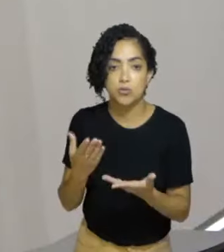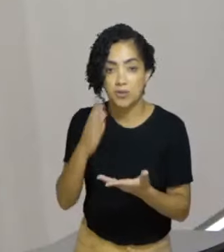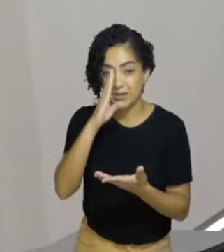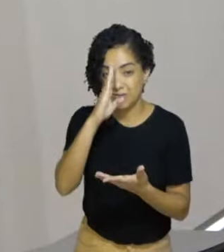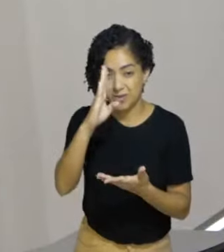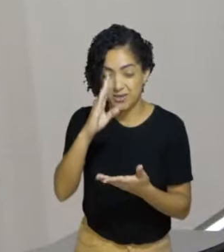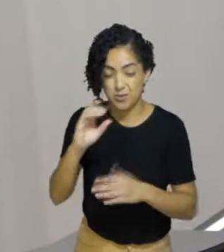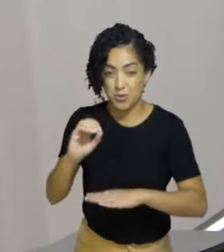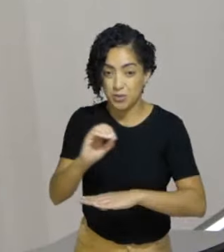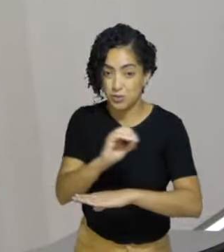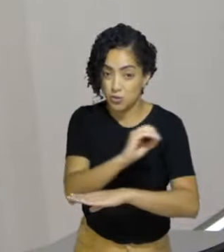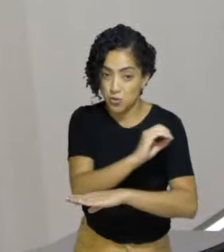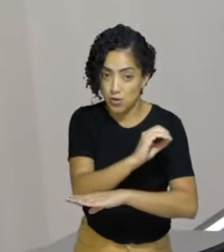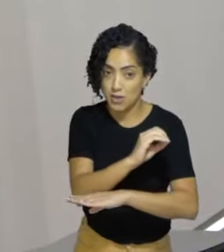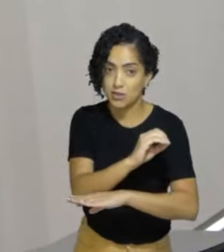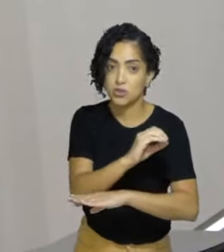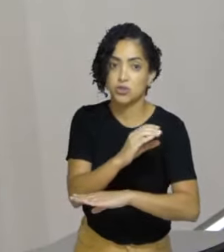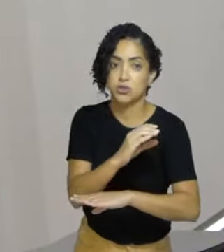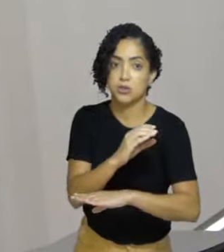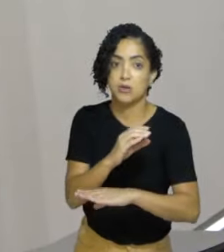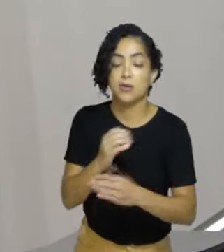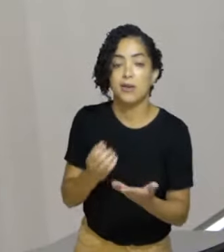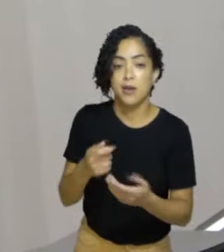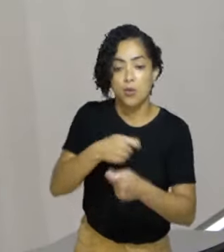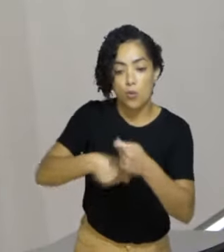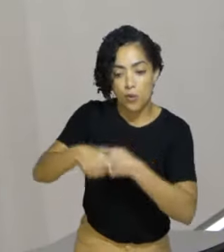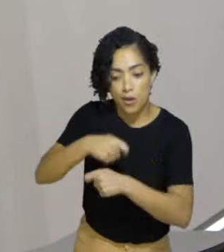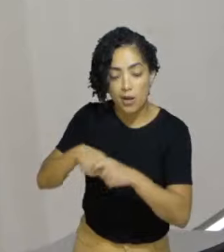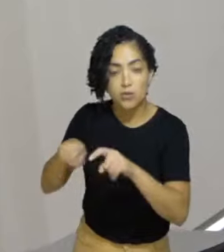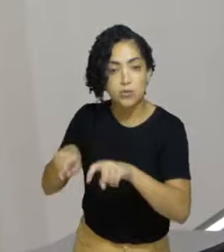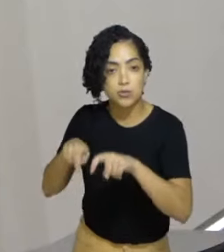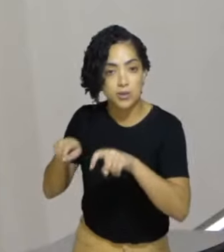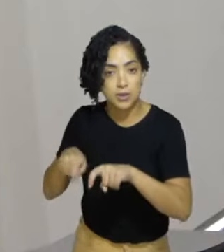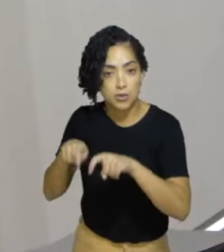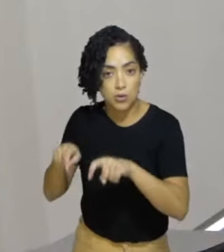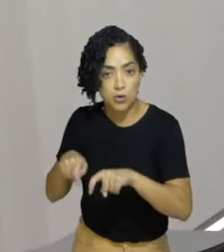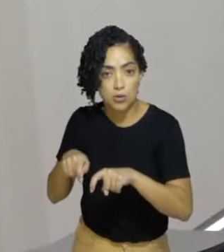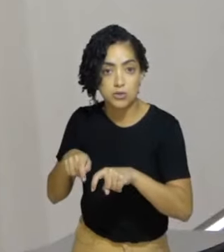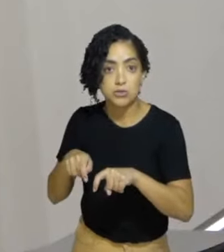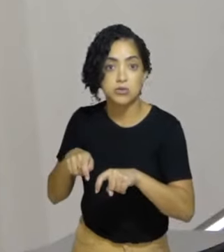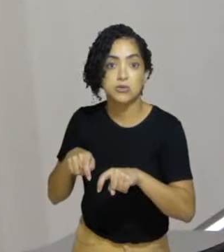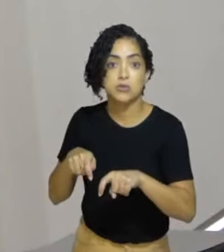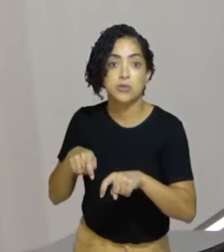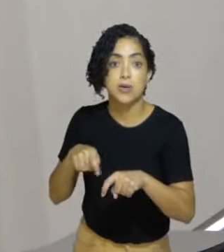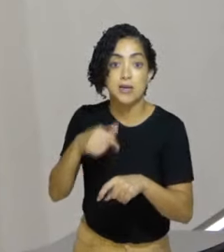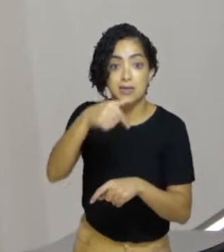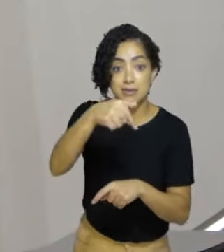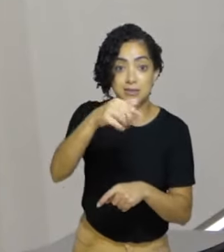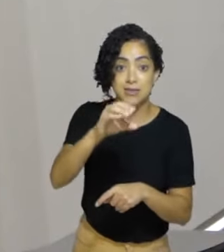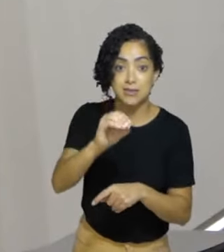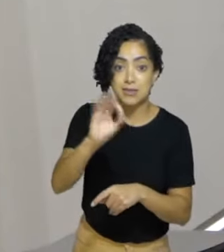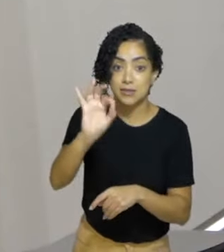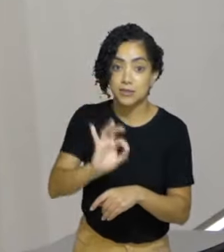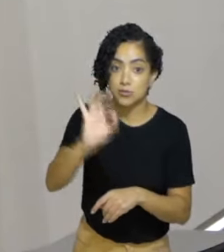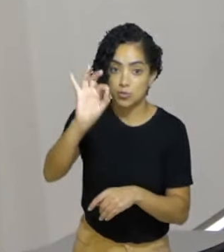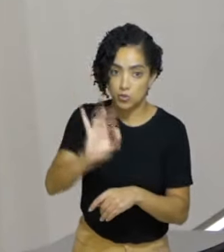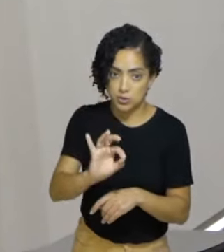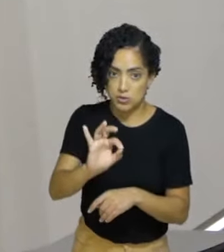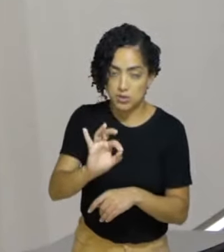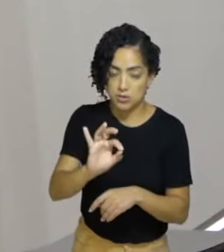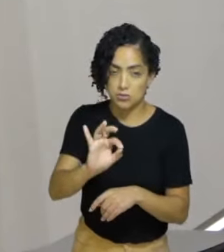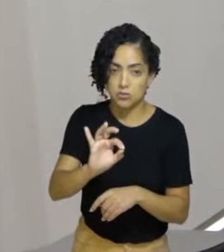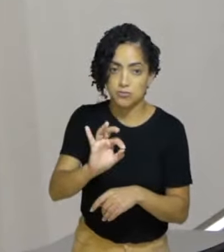Oeste de Santa Catarina, o agronegócio, da qual corresponde por 70% de nossas